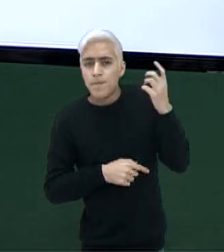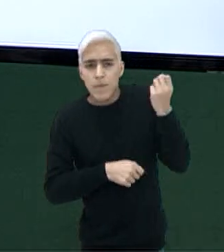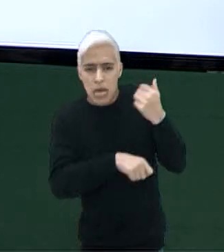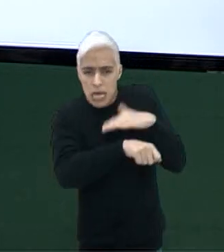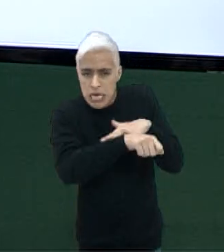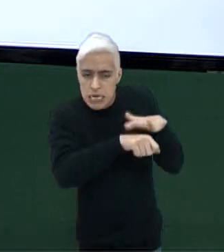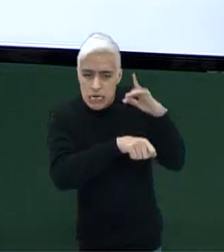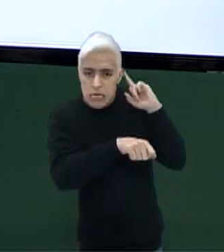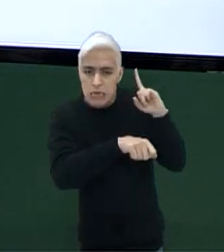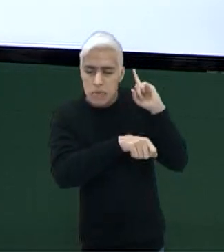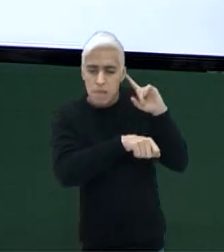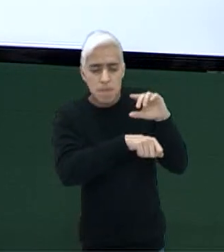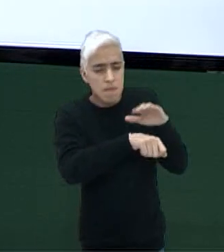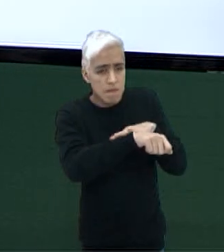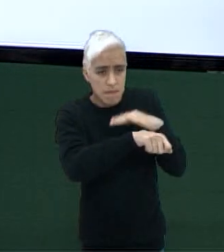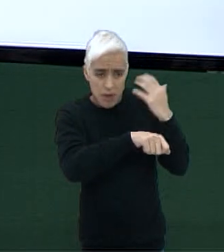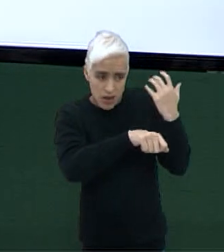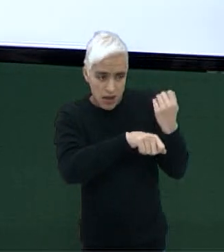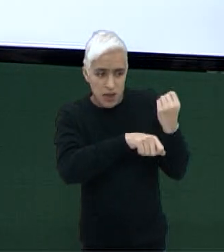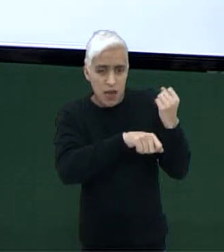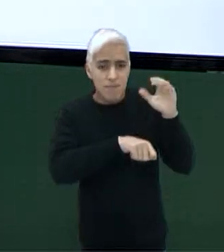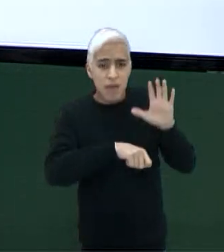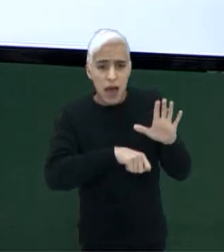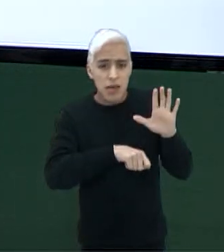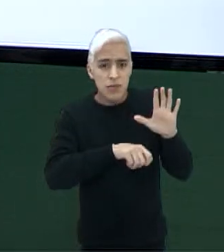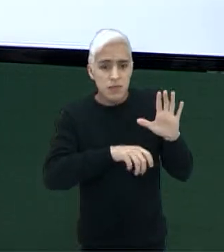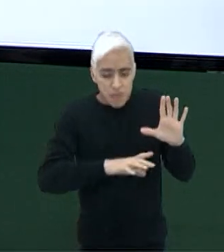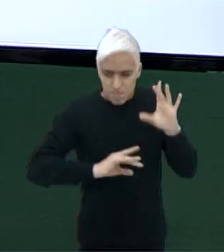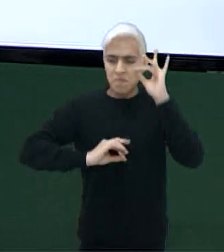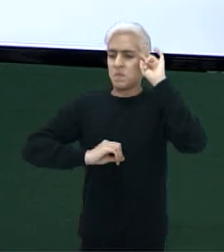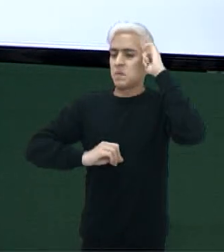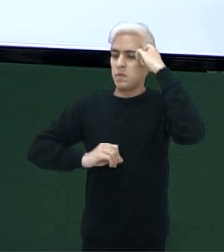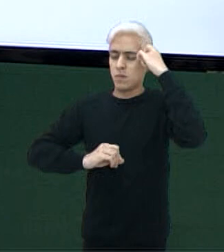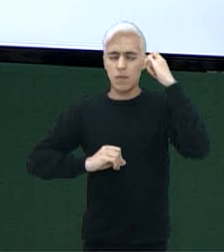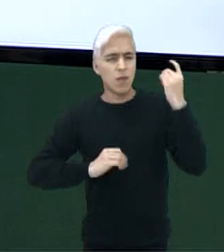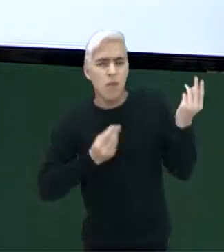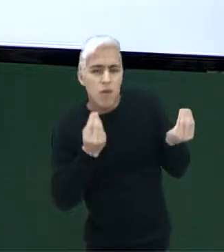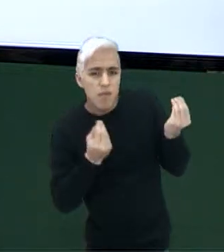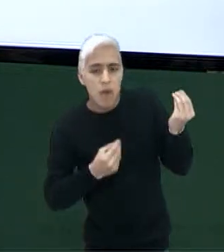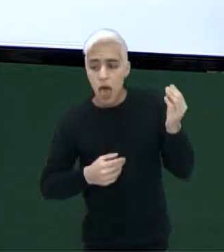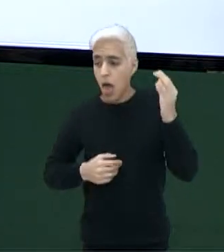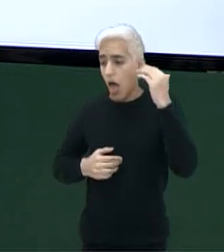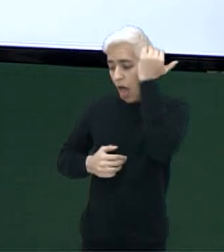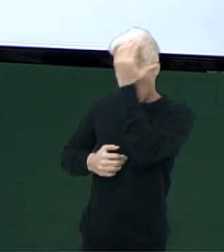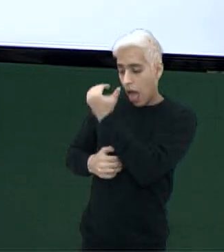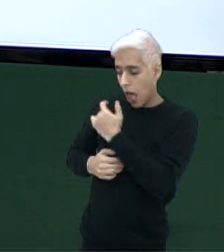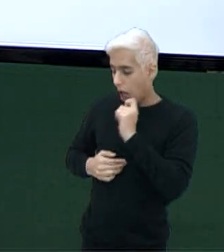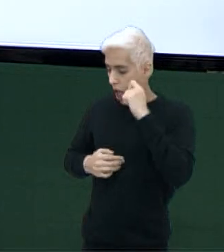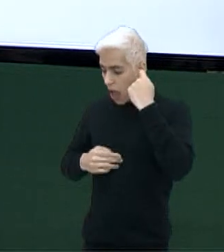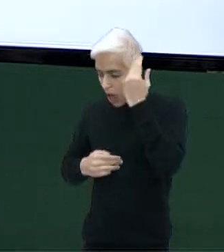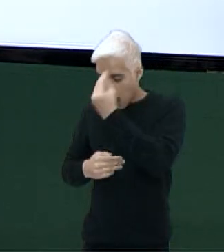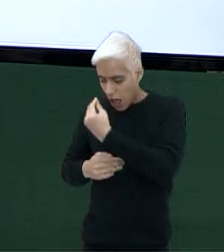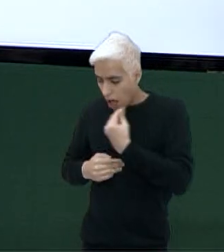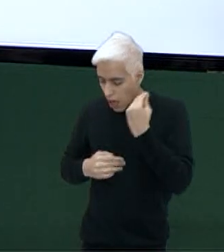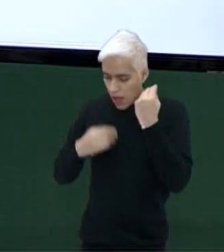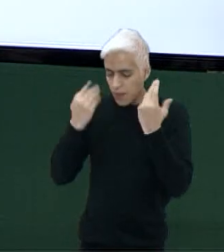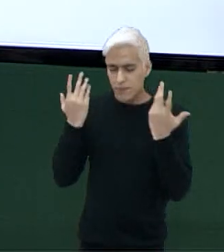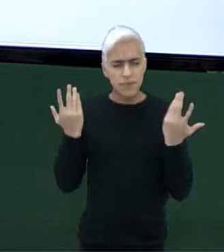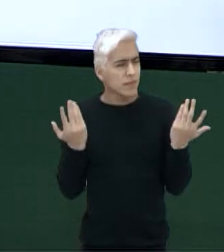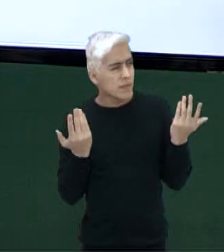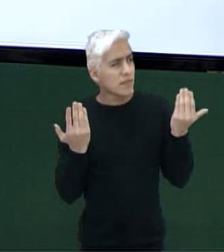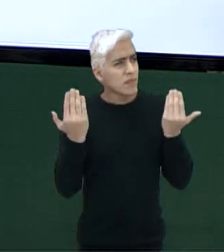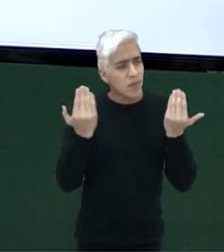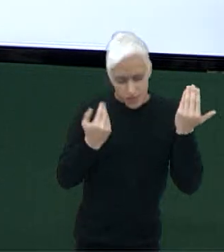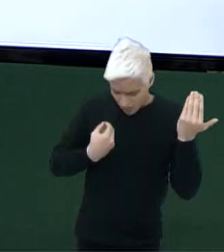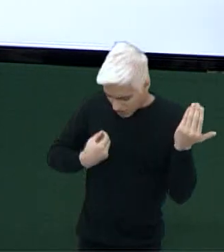né? Representando negros. Né? Então, eles eram pintados de negros. Então, o que ele fez? Ele comparou também